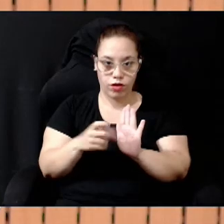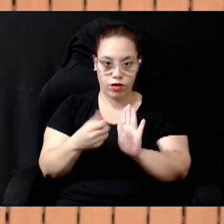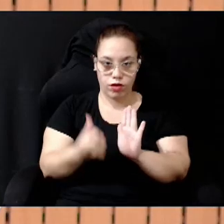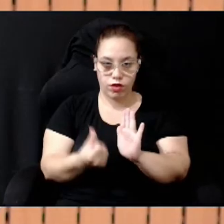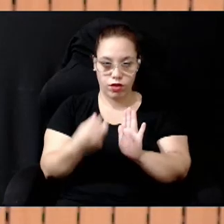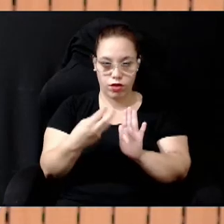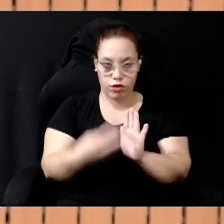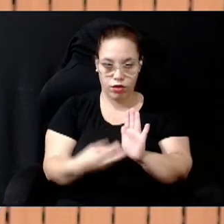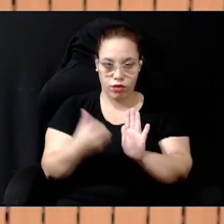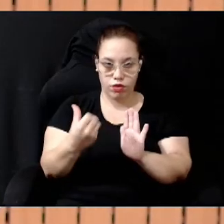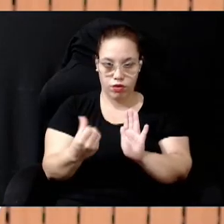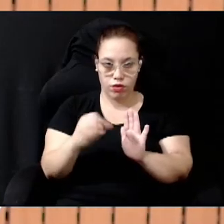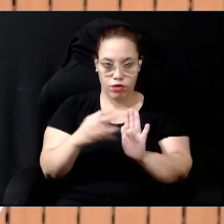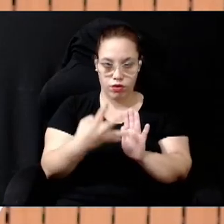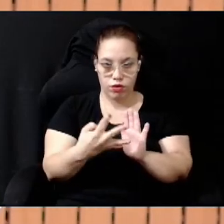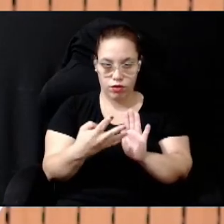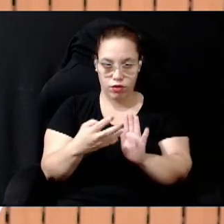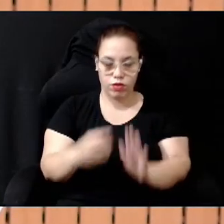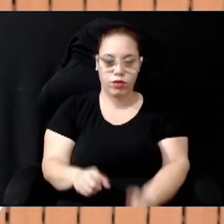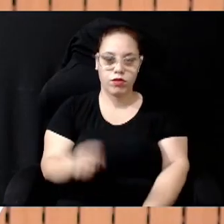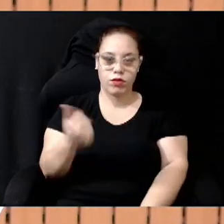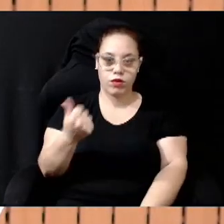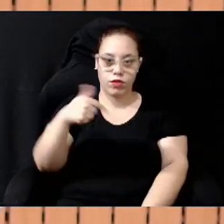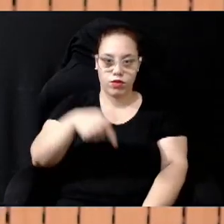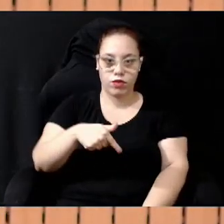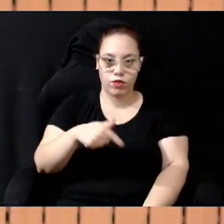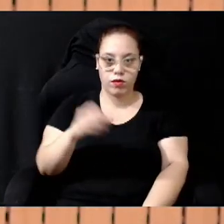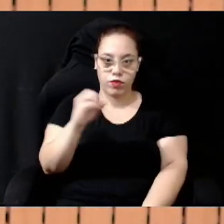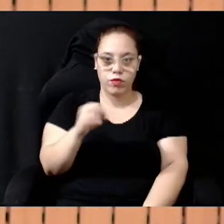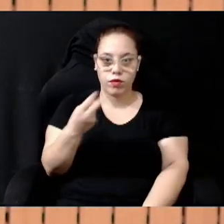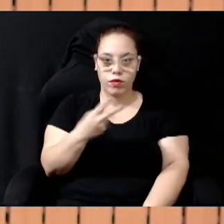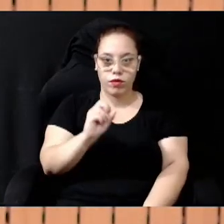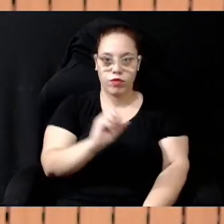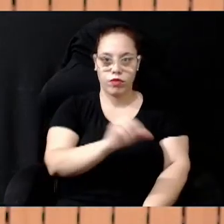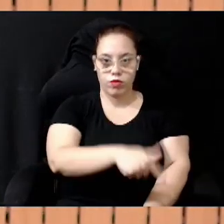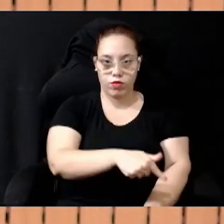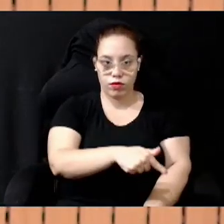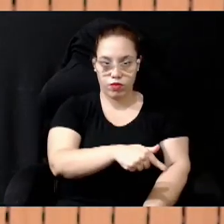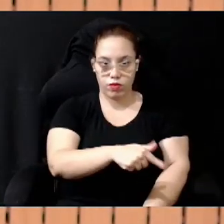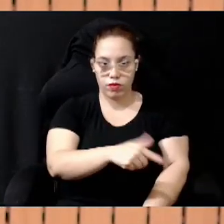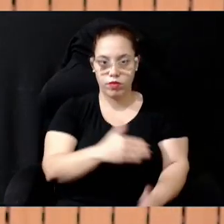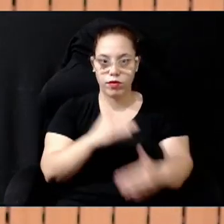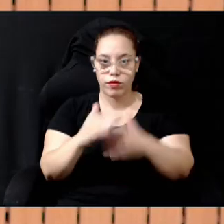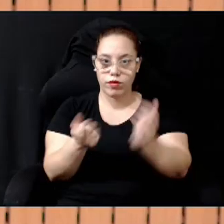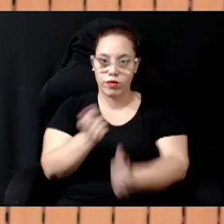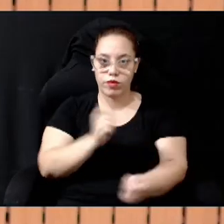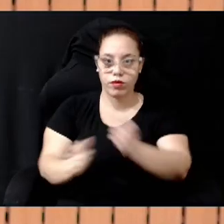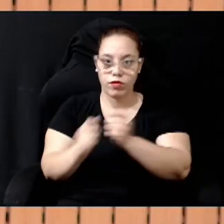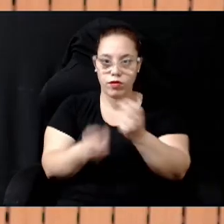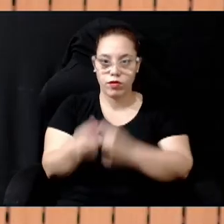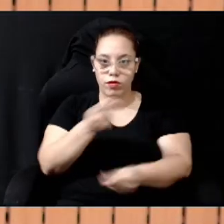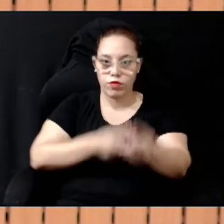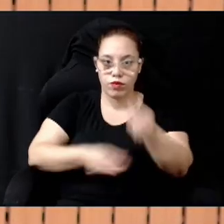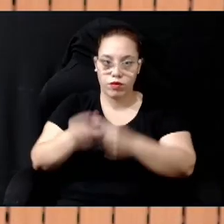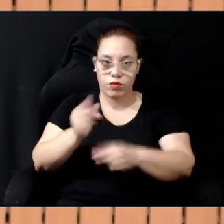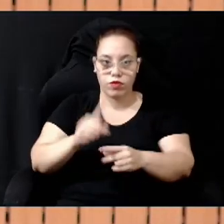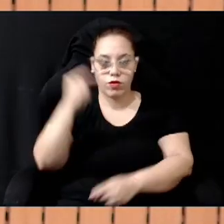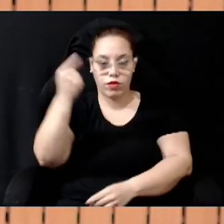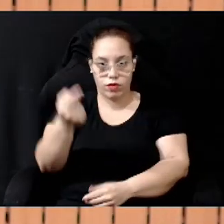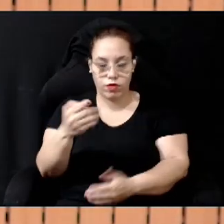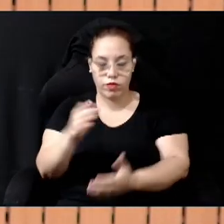17 de outubro de 2007, que dispõe sobre o procedimento e o processo administrativo tributário municipal e da outras